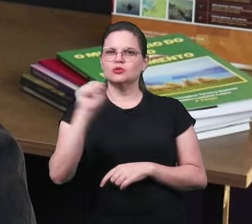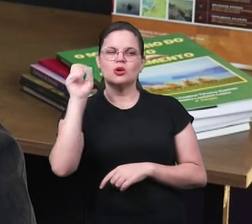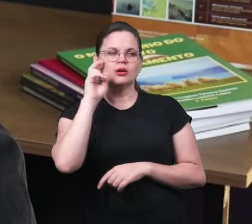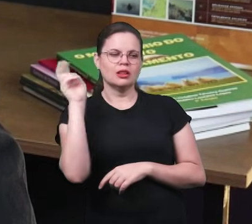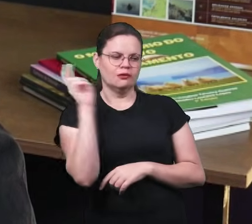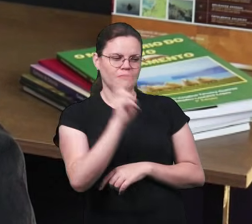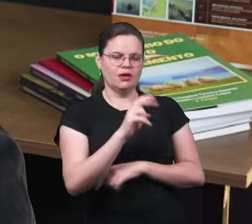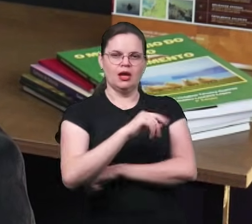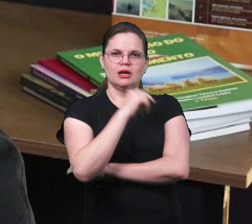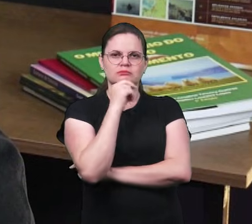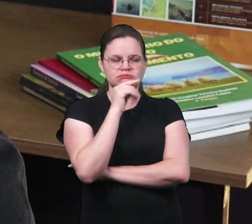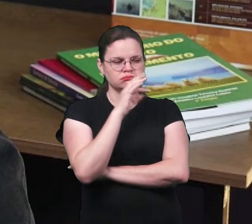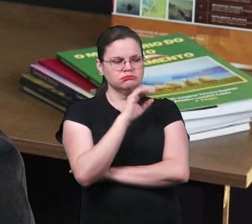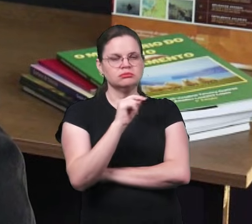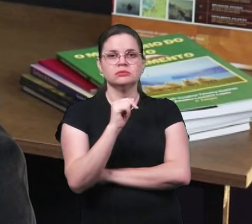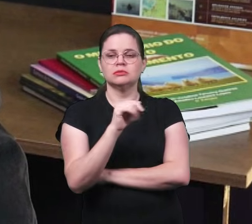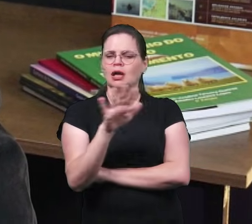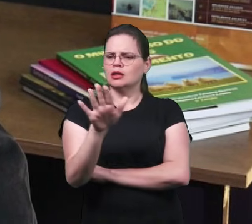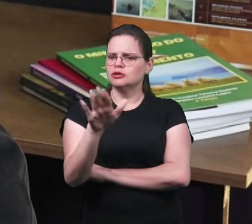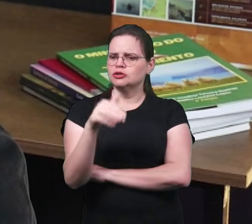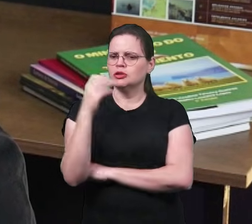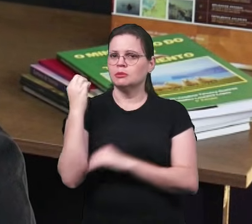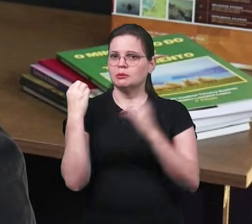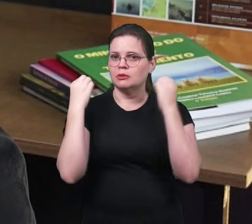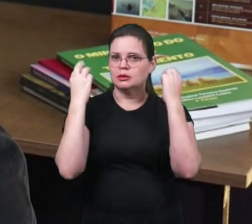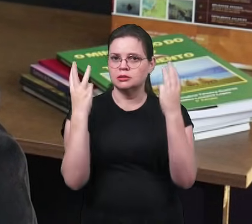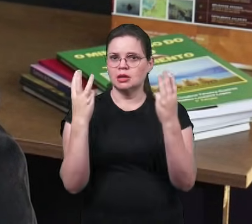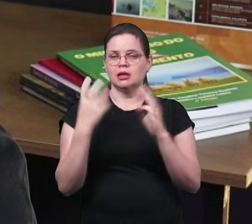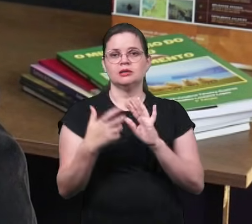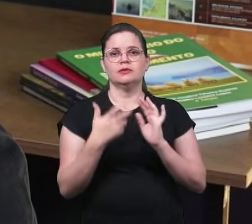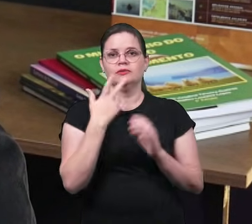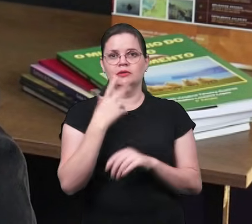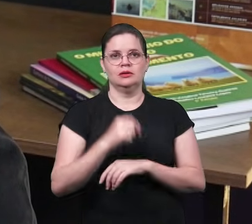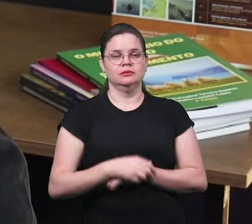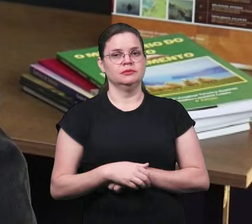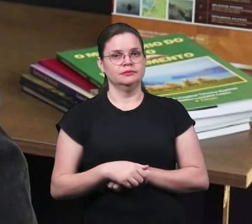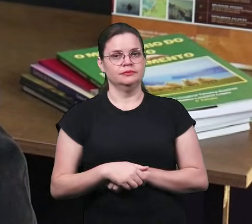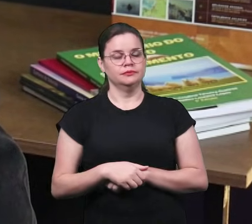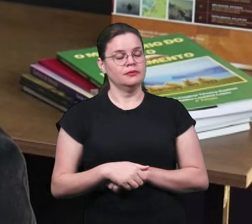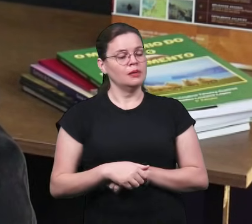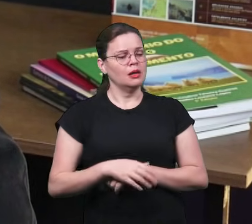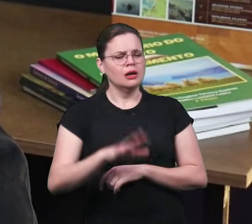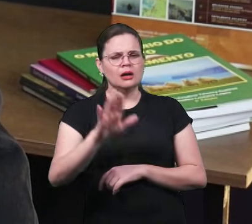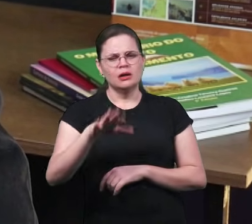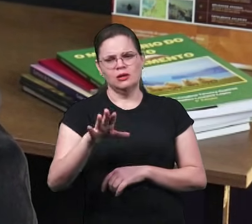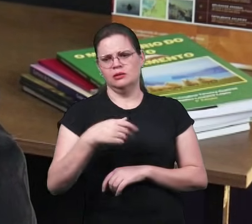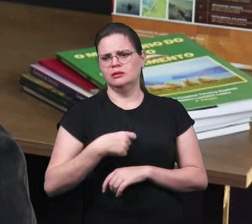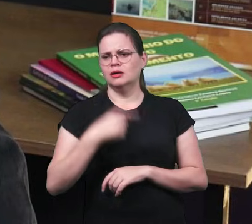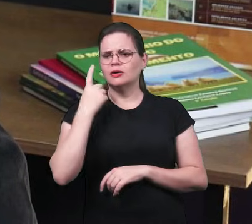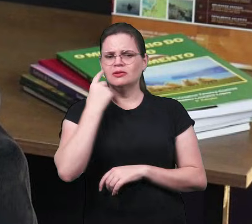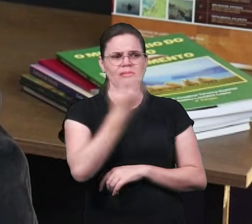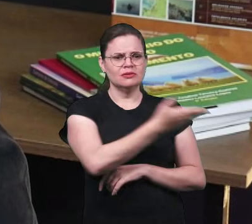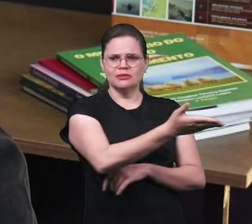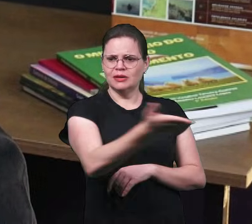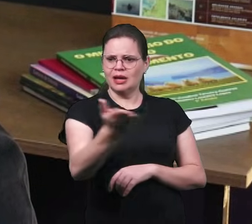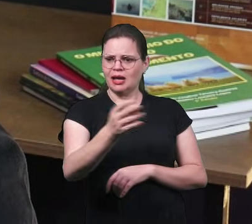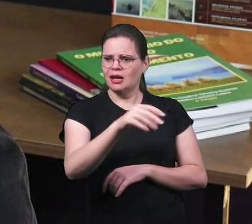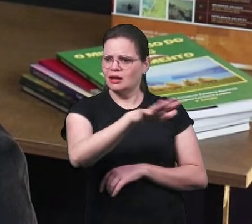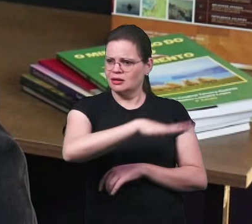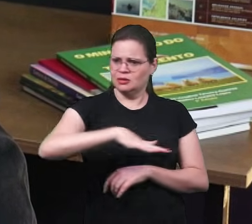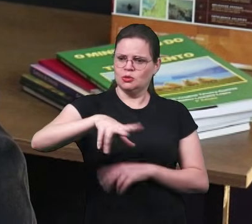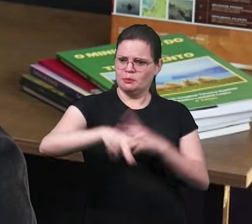e ele traz uma palavra ali que é importante, eu vou até ler aqui, diz assim: Jetro disse a ele: procura homens